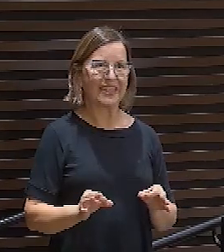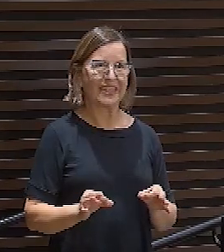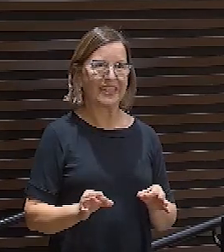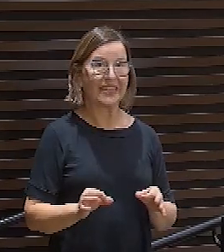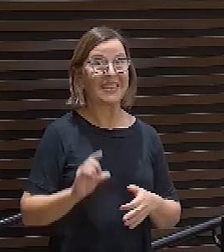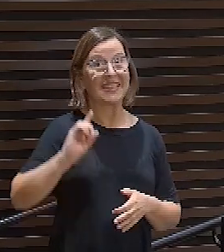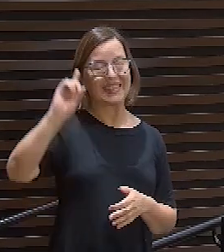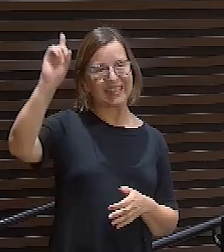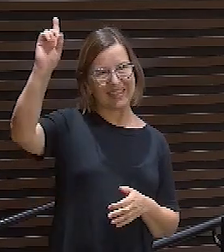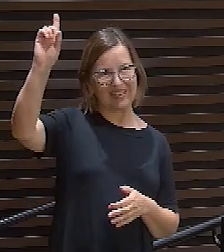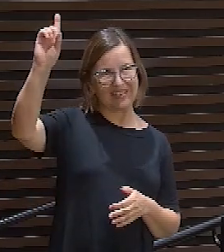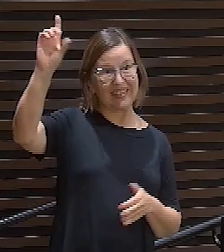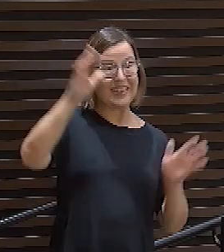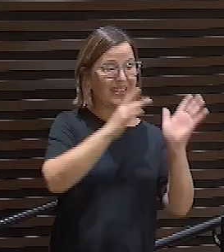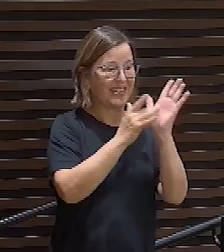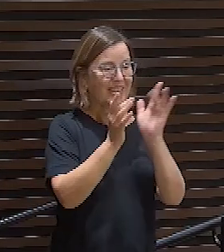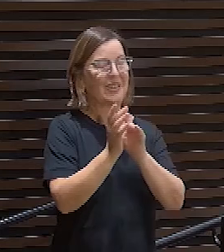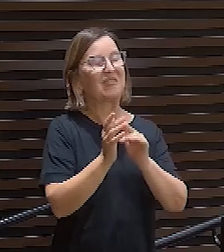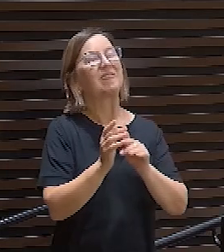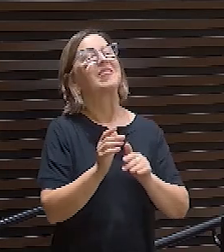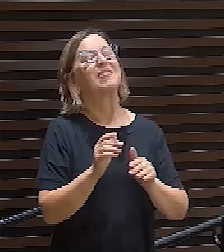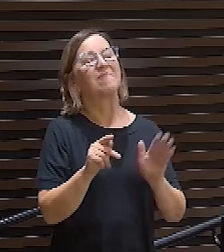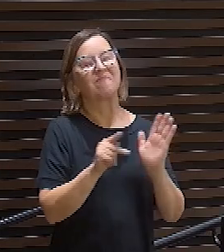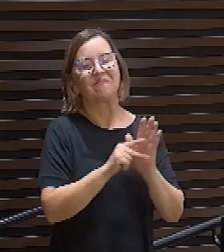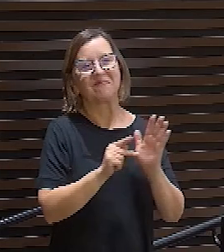Deus. Ele é Deus.